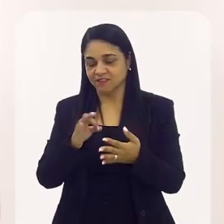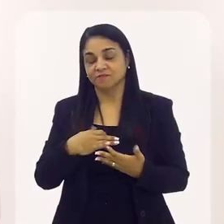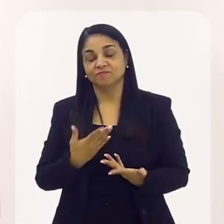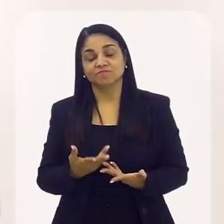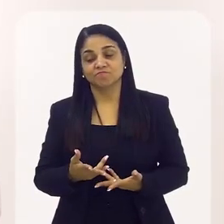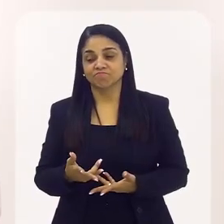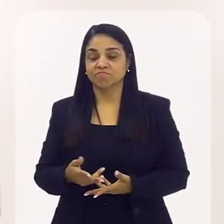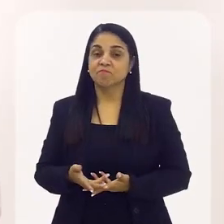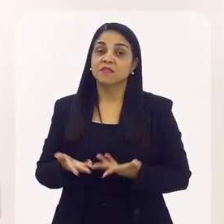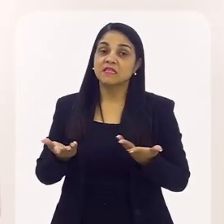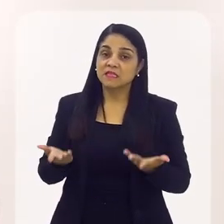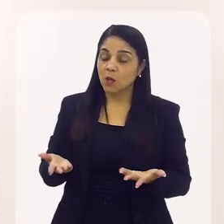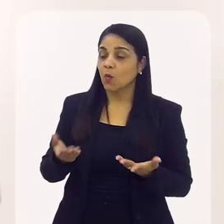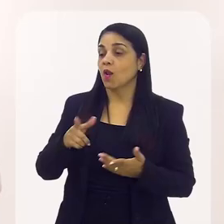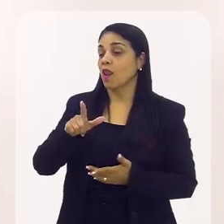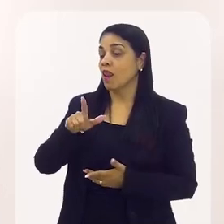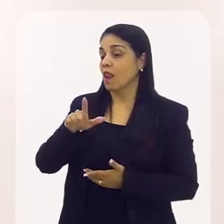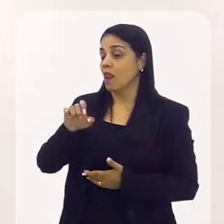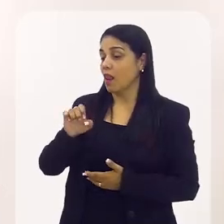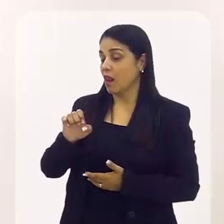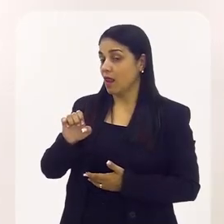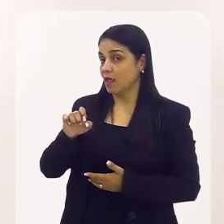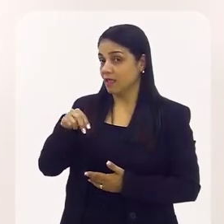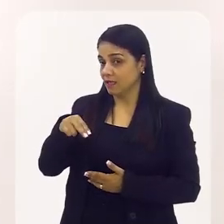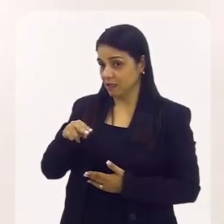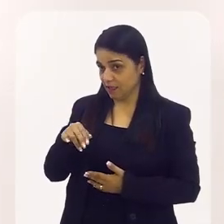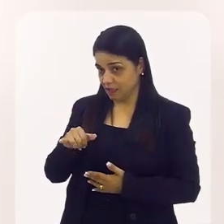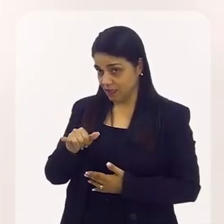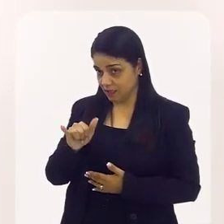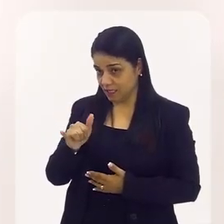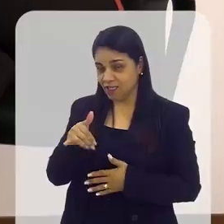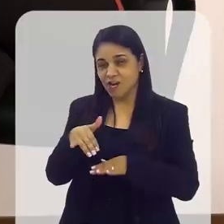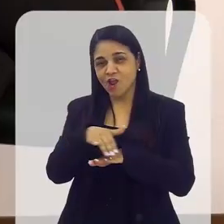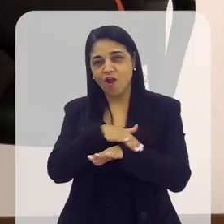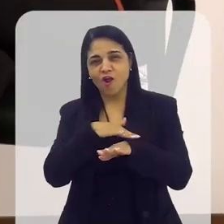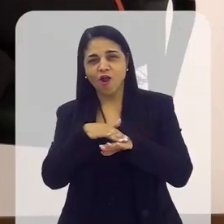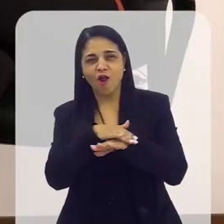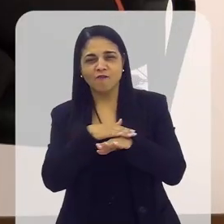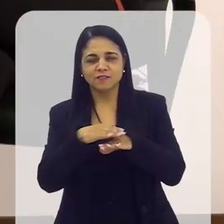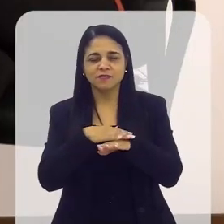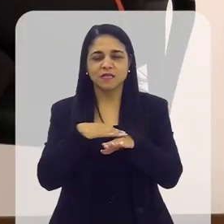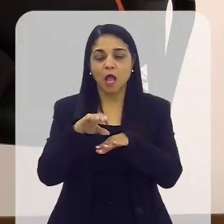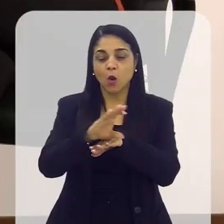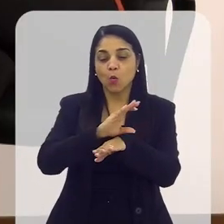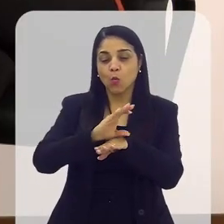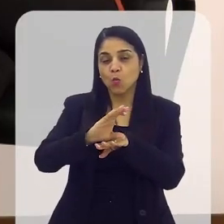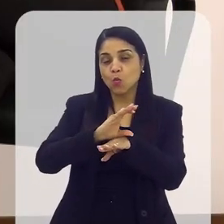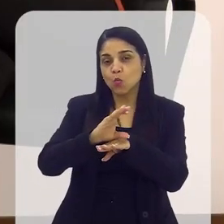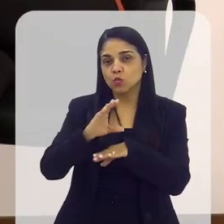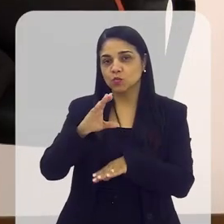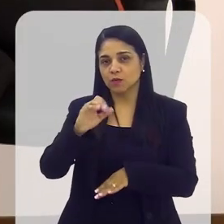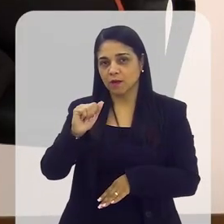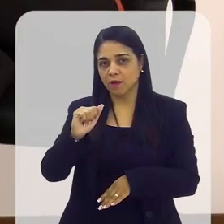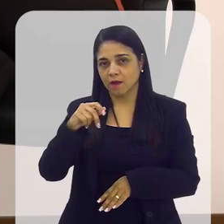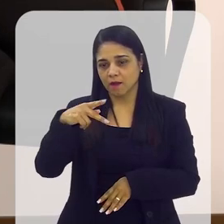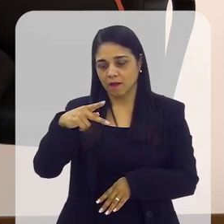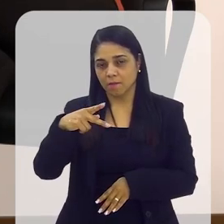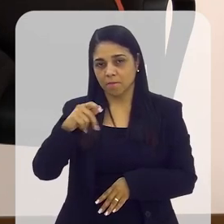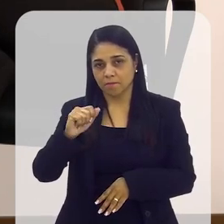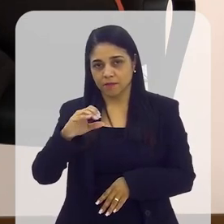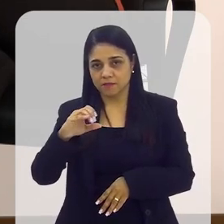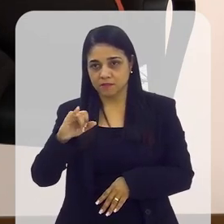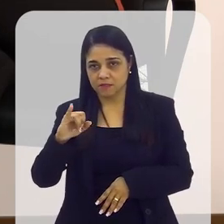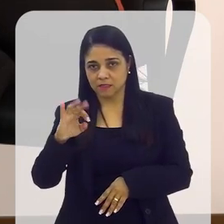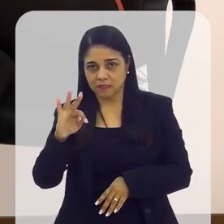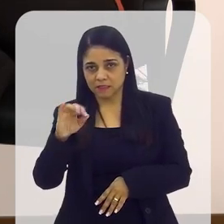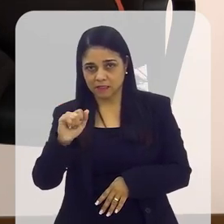realmente. Leni, queria saber, conversar sobre esse curso de capacitação. Quanto tempo